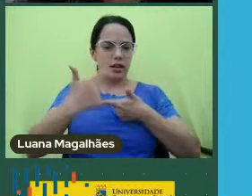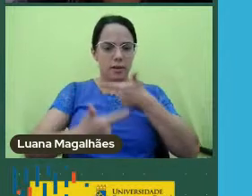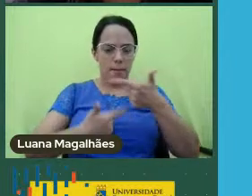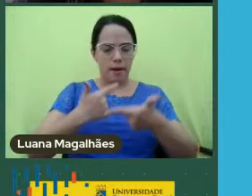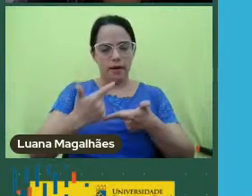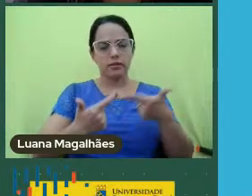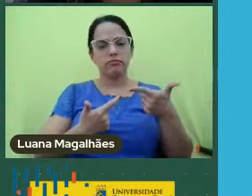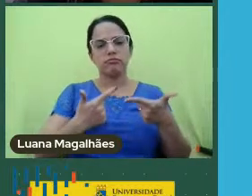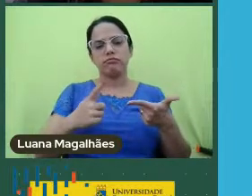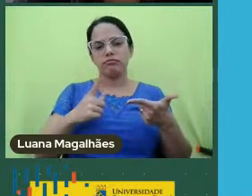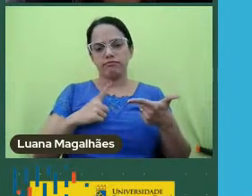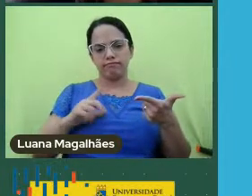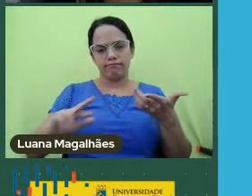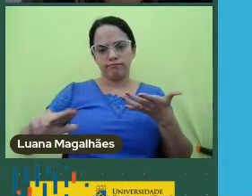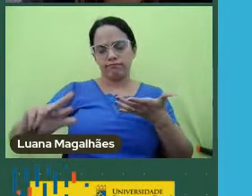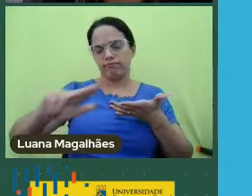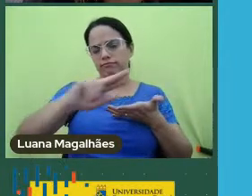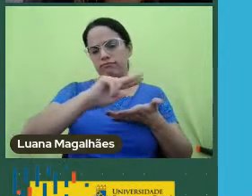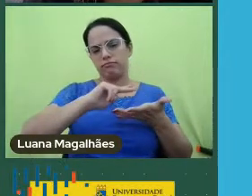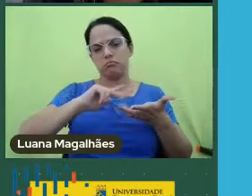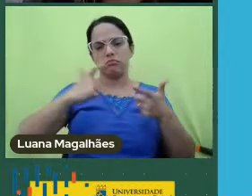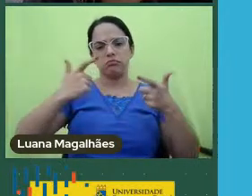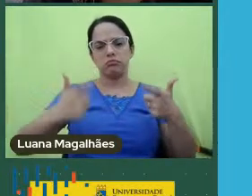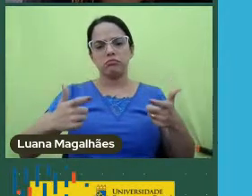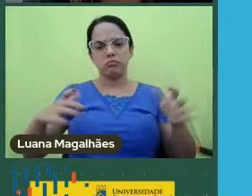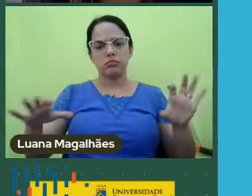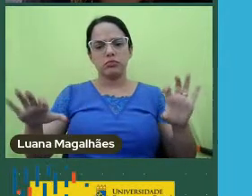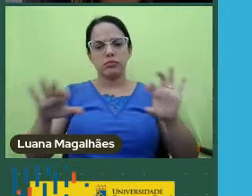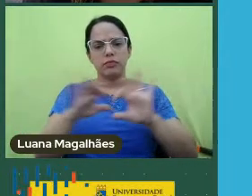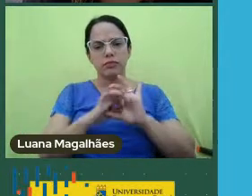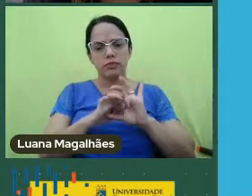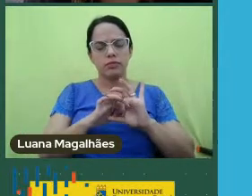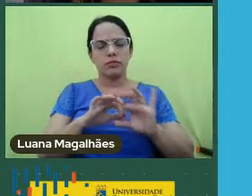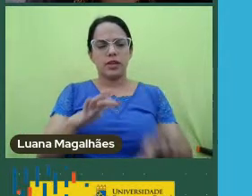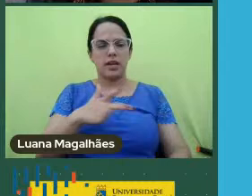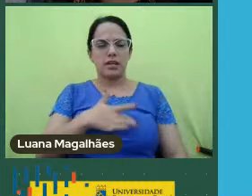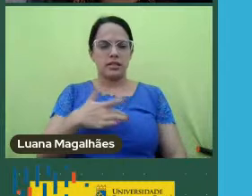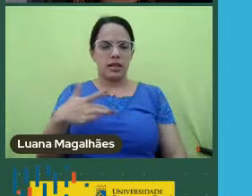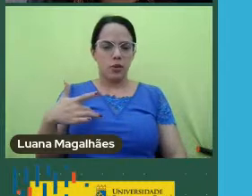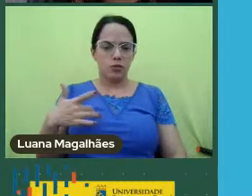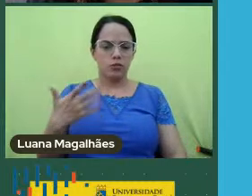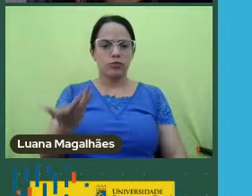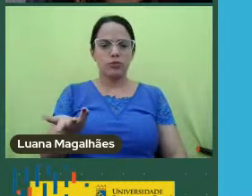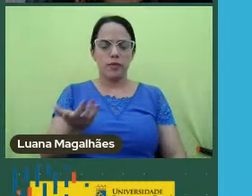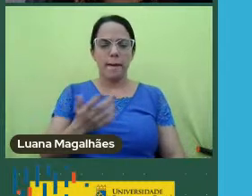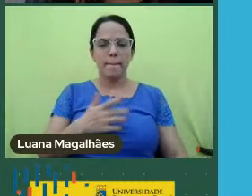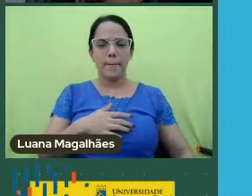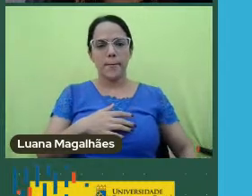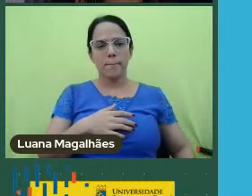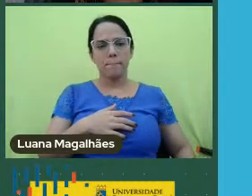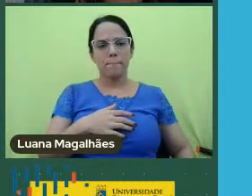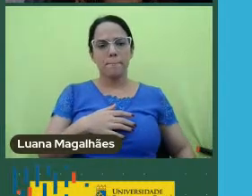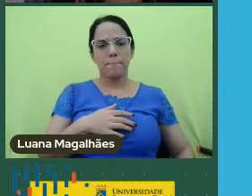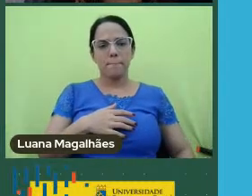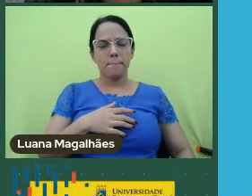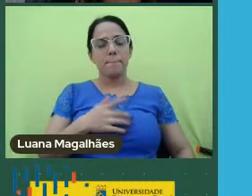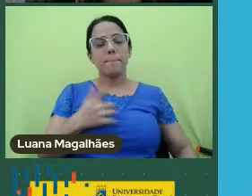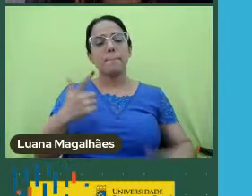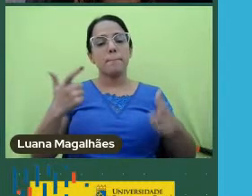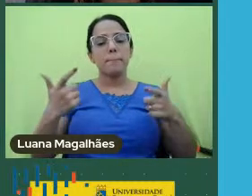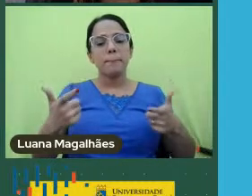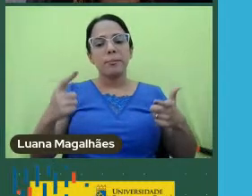funções muito distintas no âmbito da rede de atenção à saúde. Entretanto, esses estabelecimentos